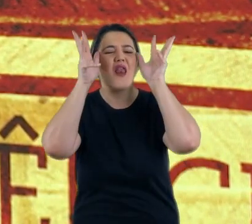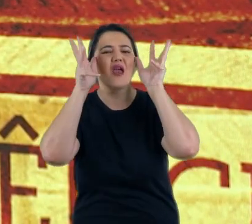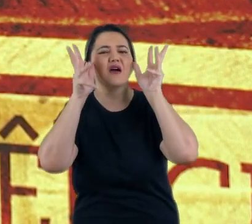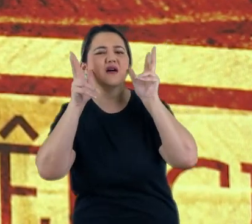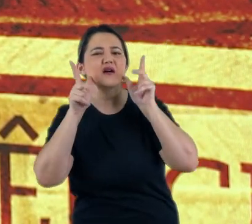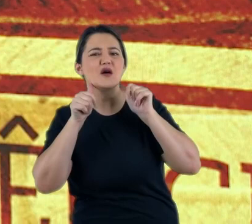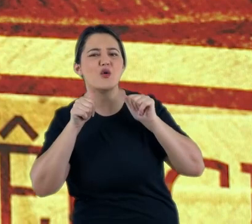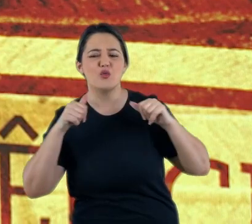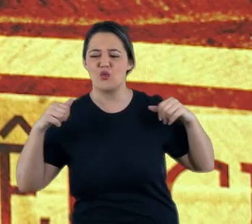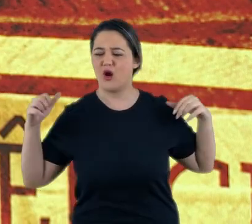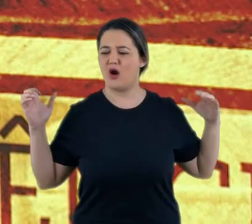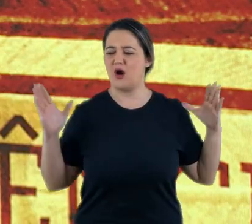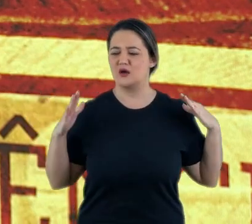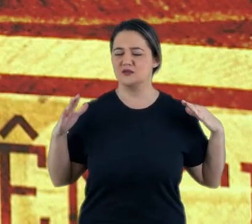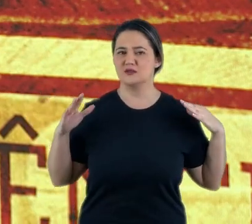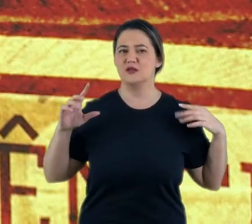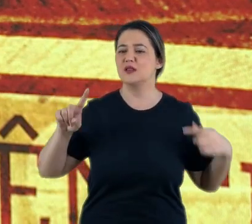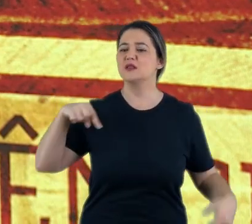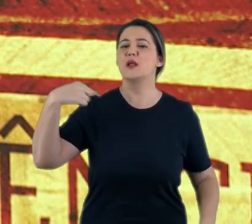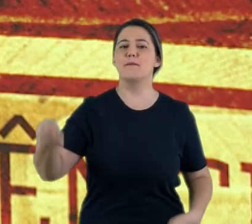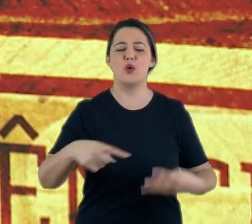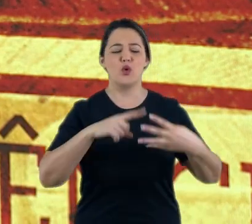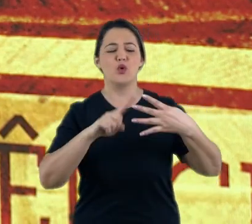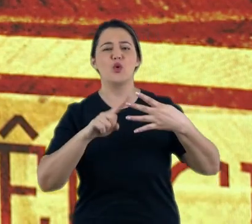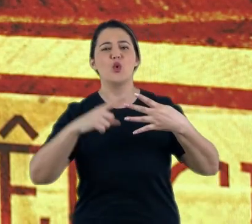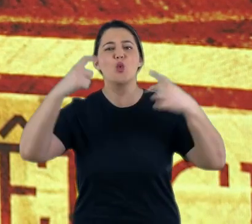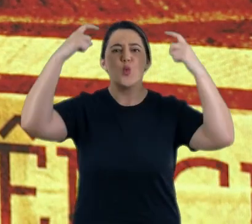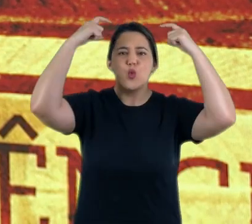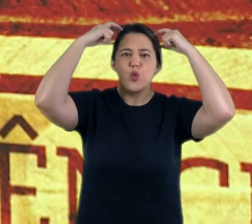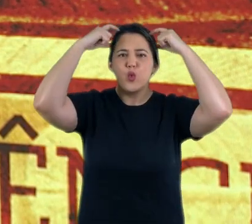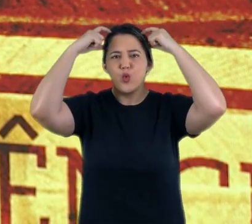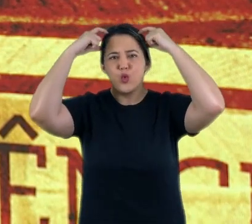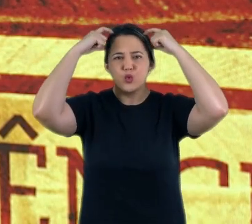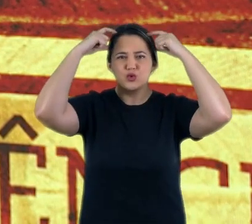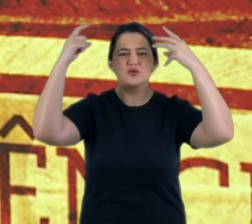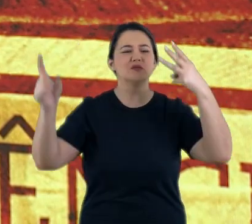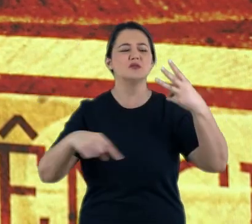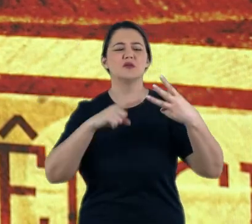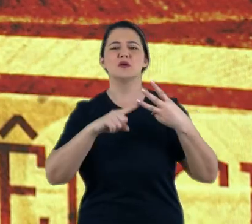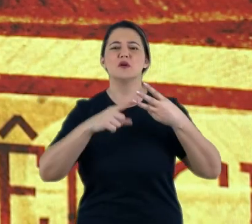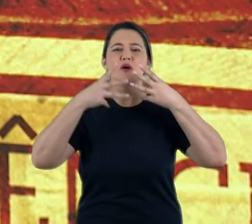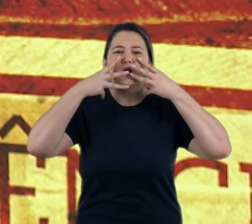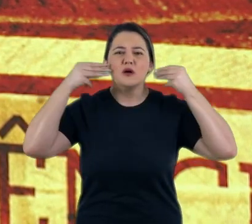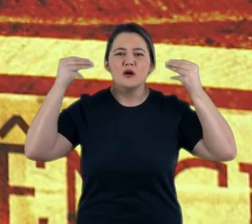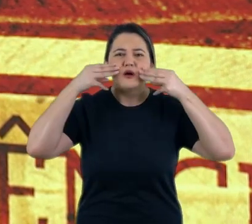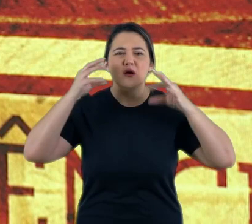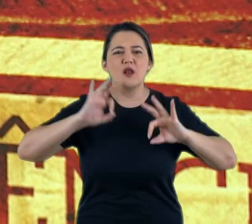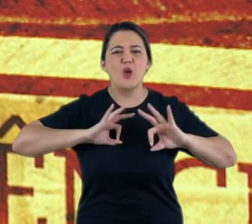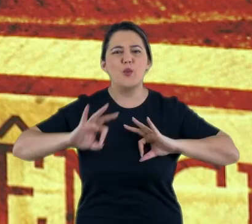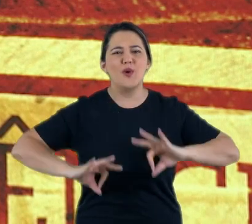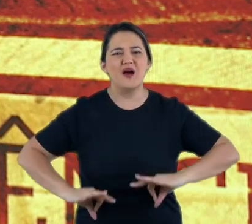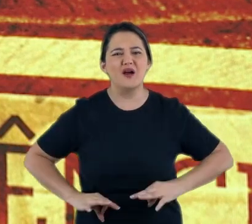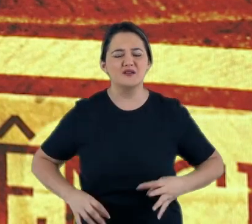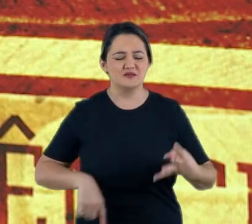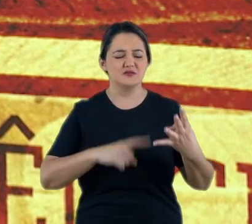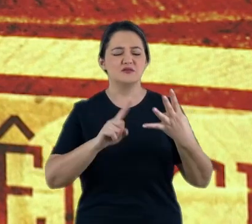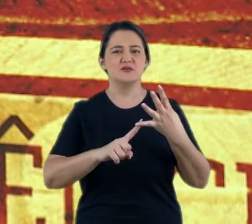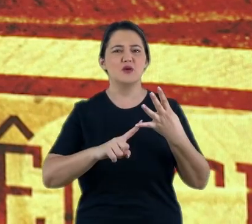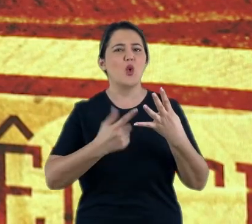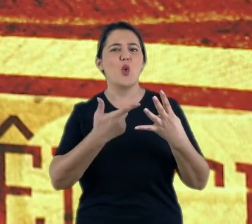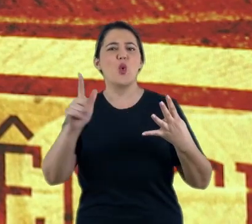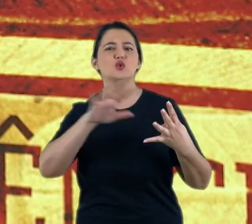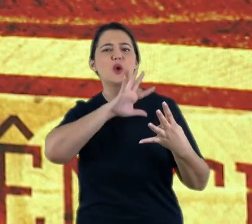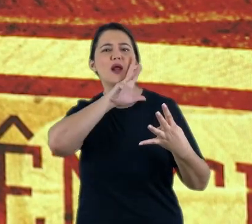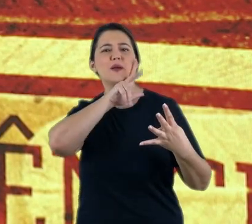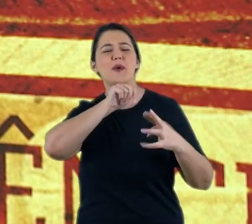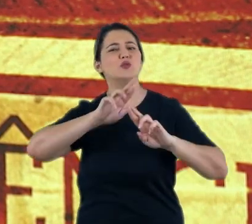leão? O que seria a representação do urso que vem depois? E do leopardo de 4 cabeças? E do animal terrível e espantoso? Bom, já